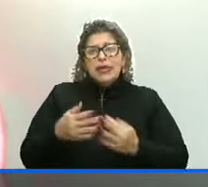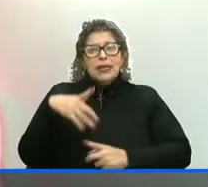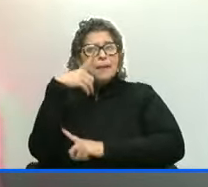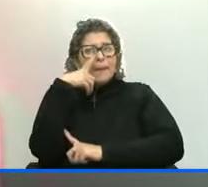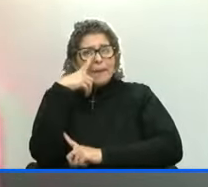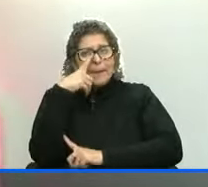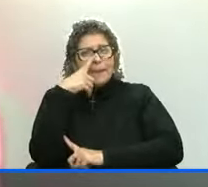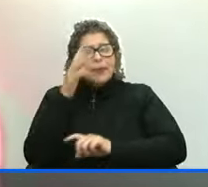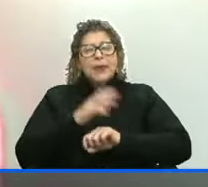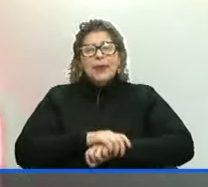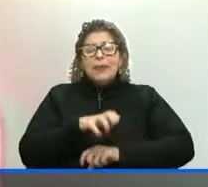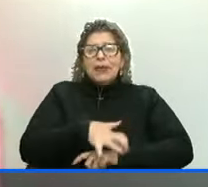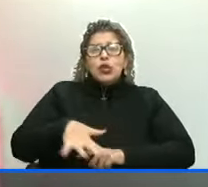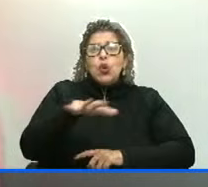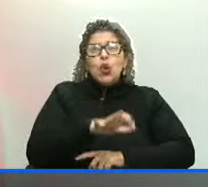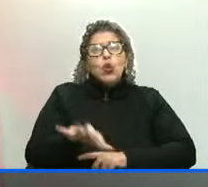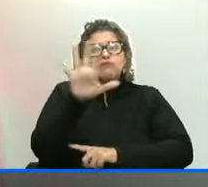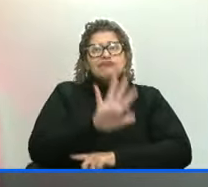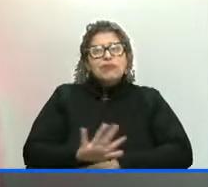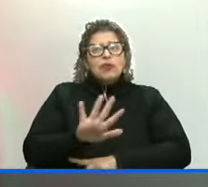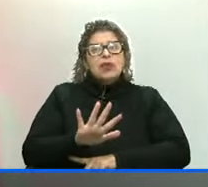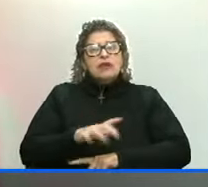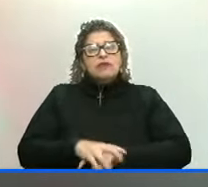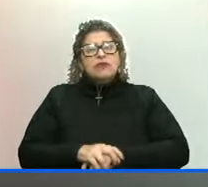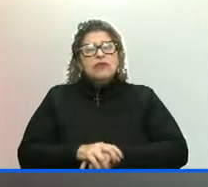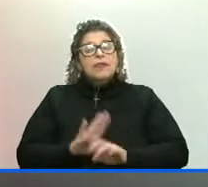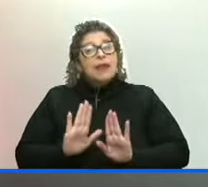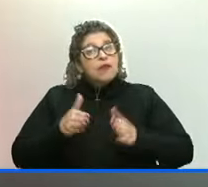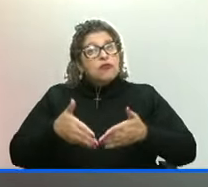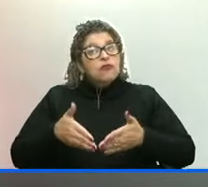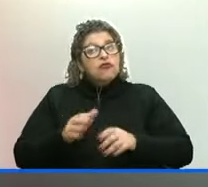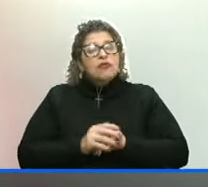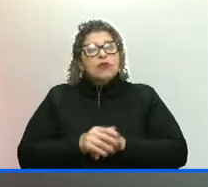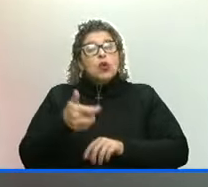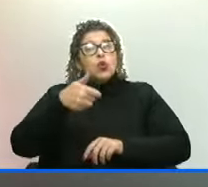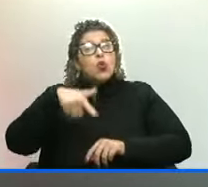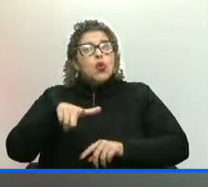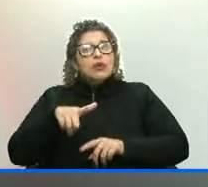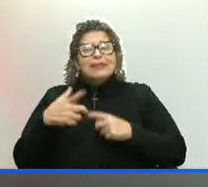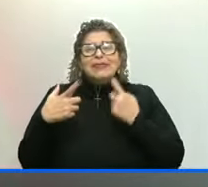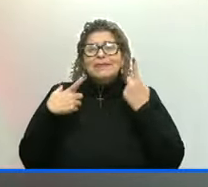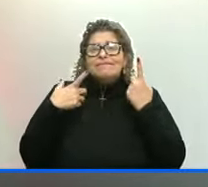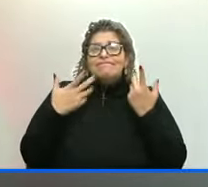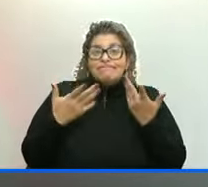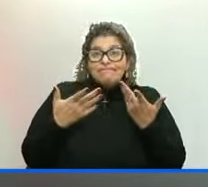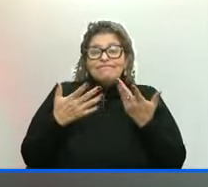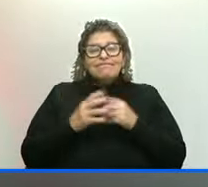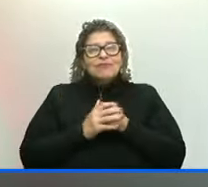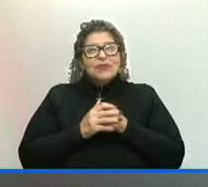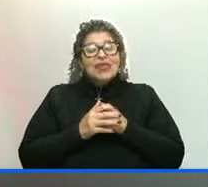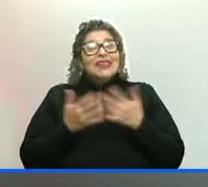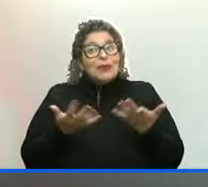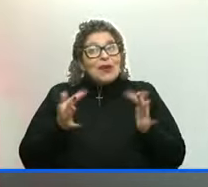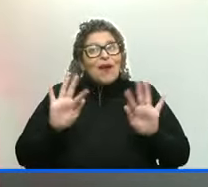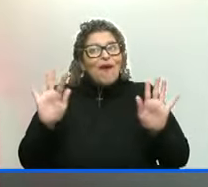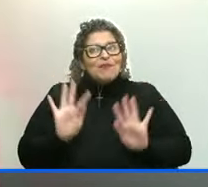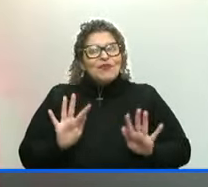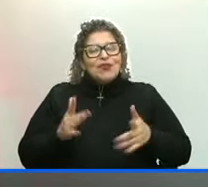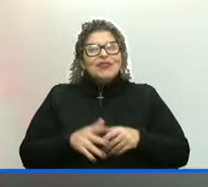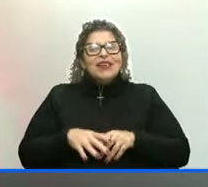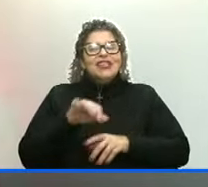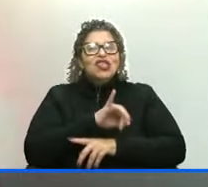mãe, para todo o contexto, assim. Então, nesse sentido. E a outra questão que me deixou muito muito contente escutar a fala